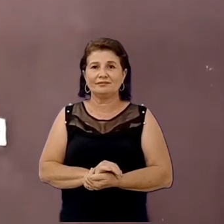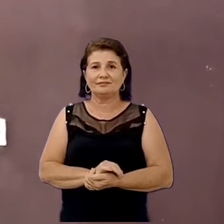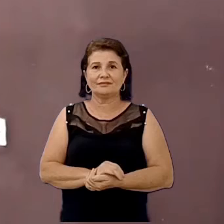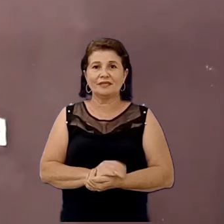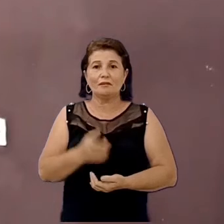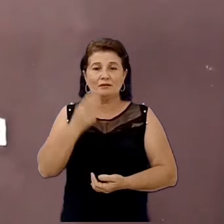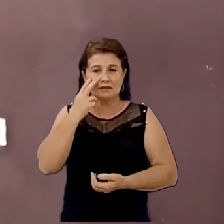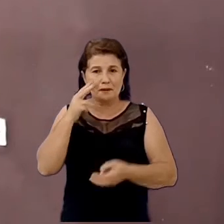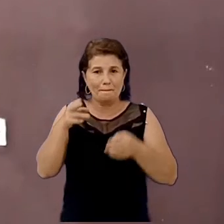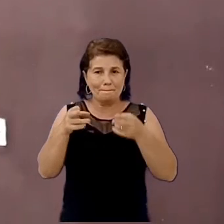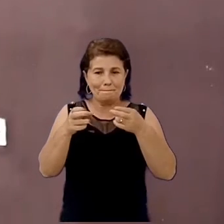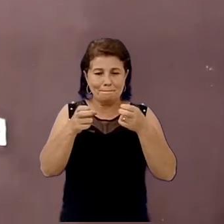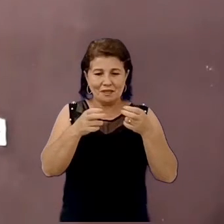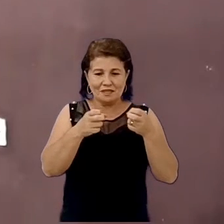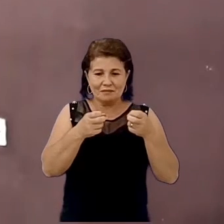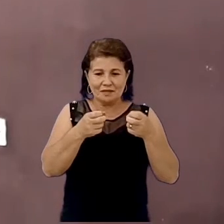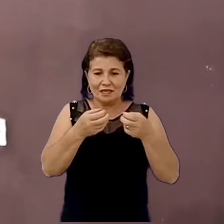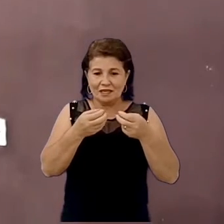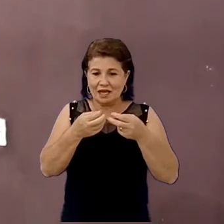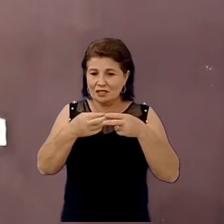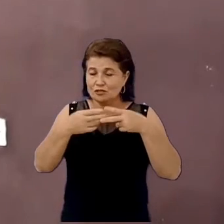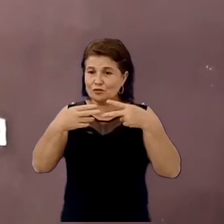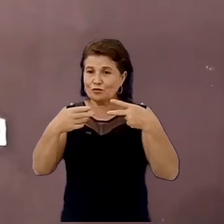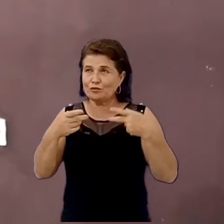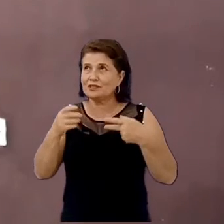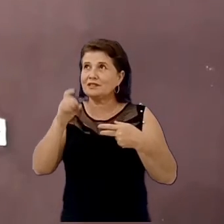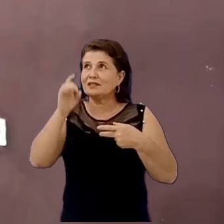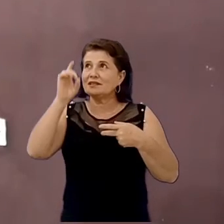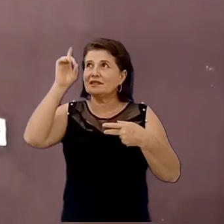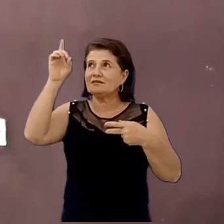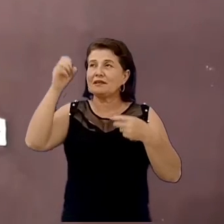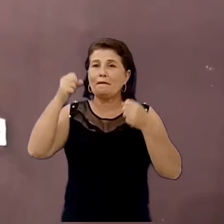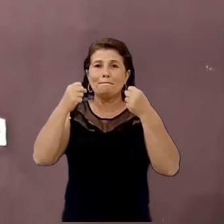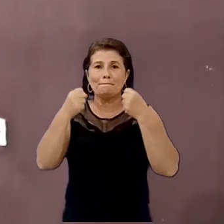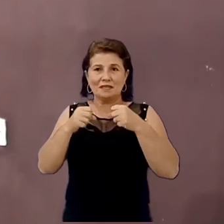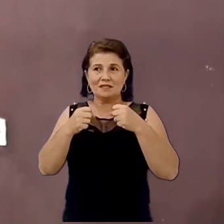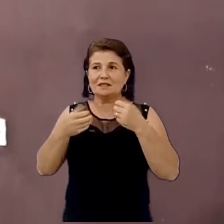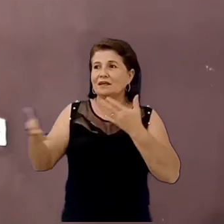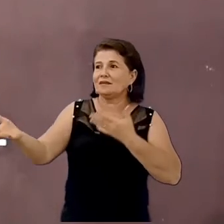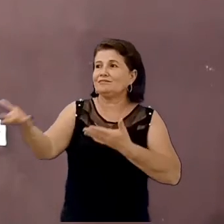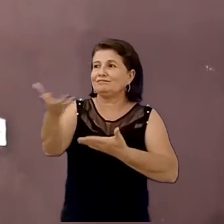Para você participar desses frutos, você precisa estar aqui nesse meio.